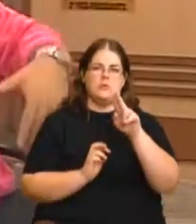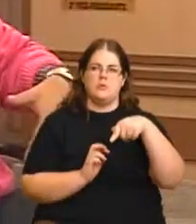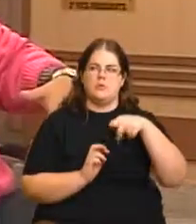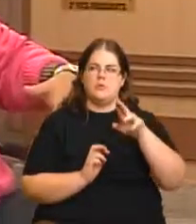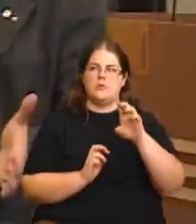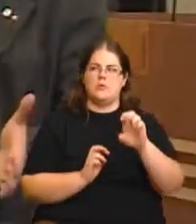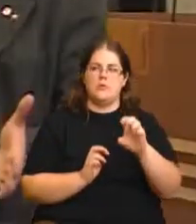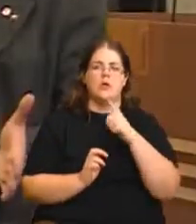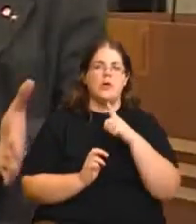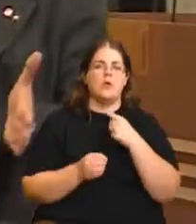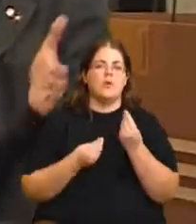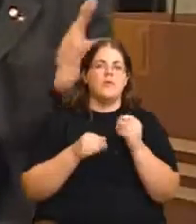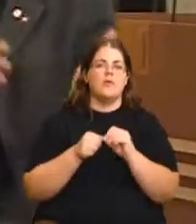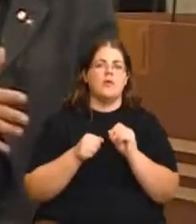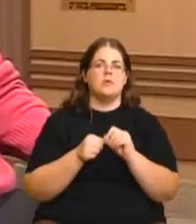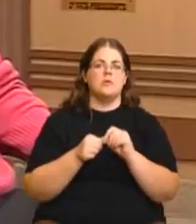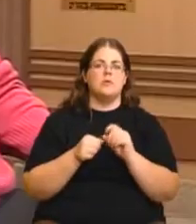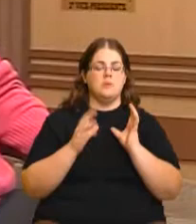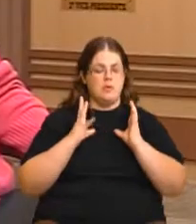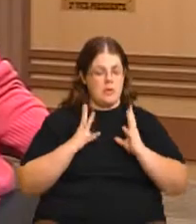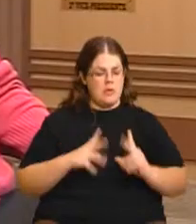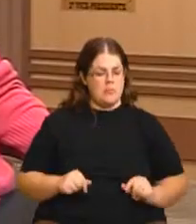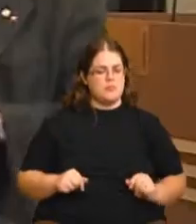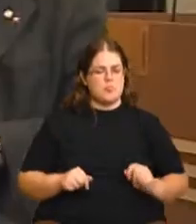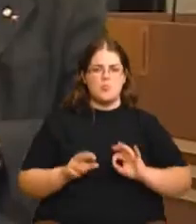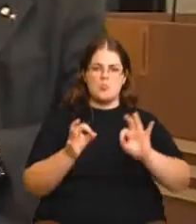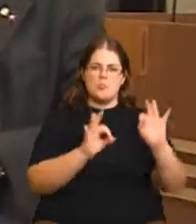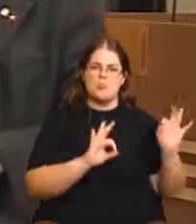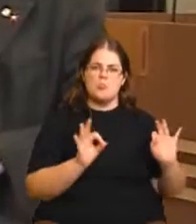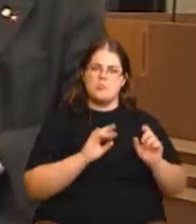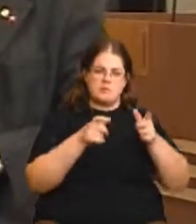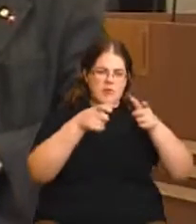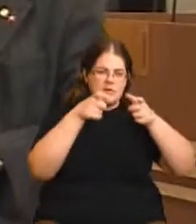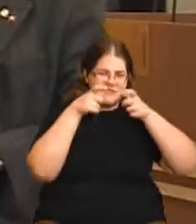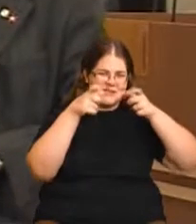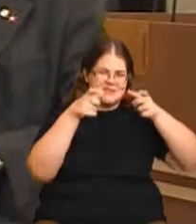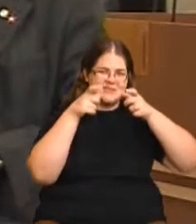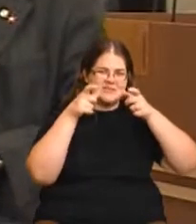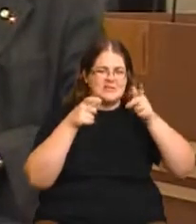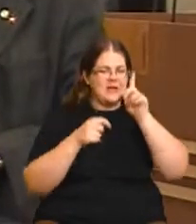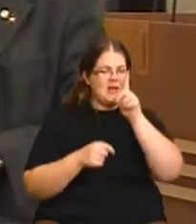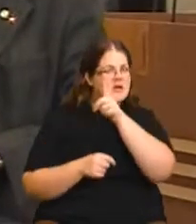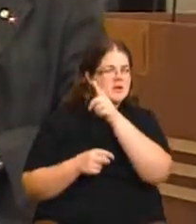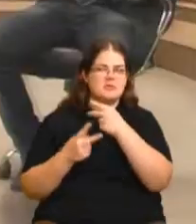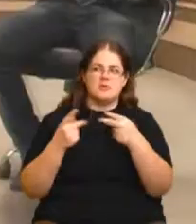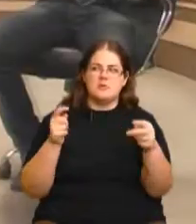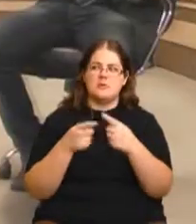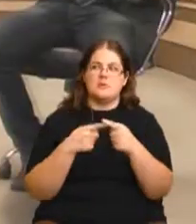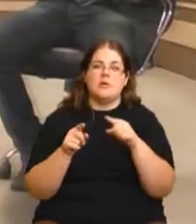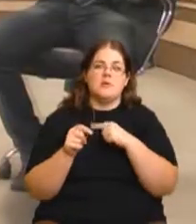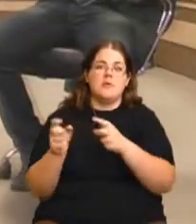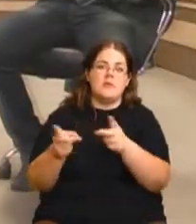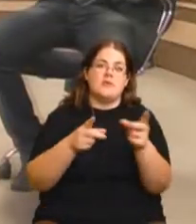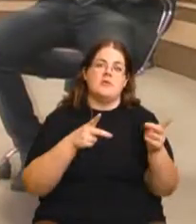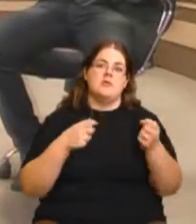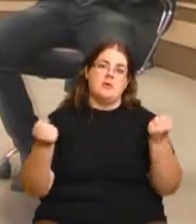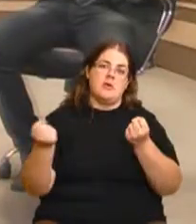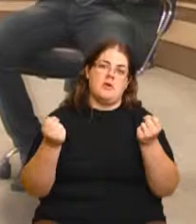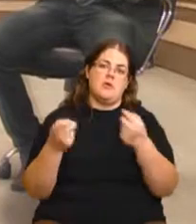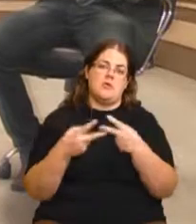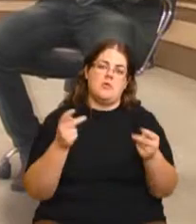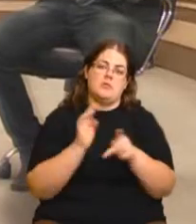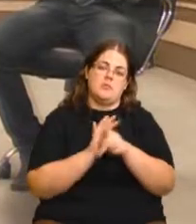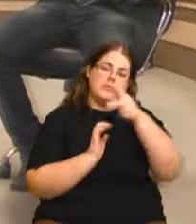as concessionárias migraram para o tiraram os canteiro. trailers, as concessionárias tomaram conta dos canteiros para vender seus carros. E tem mais a questão do próprio projeto